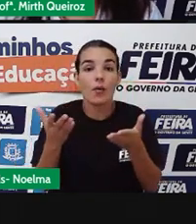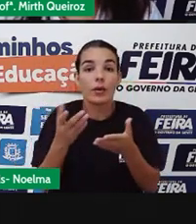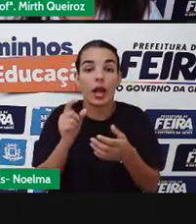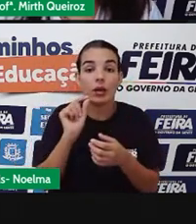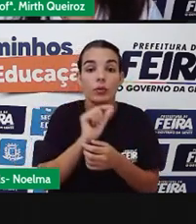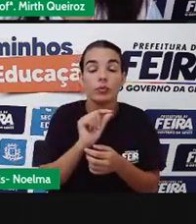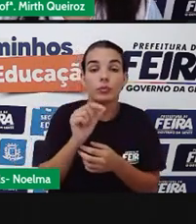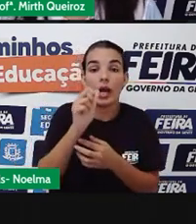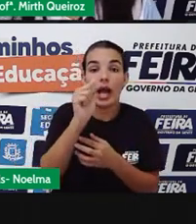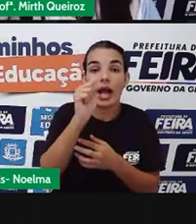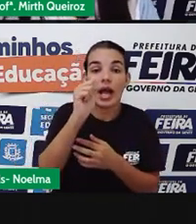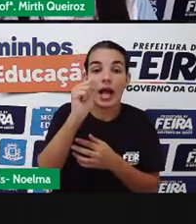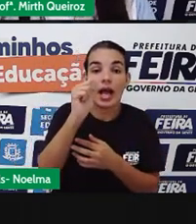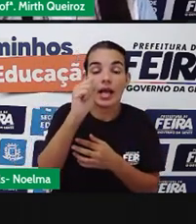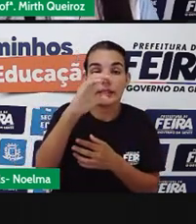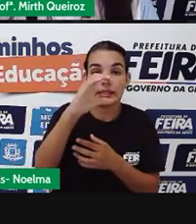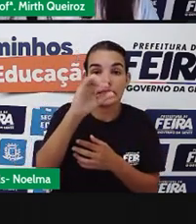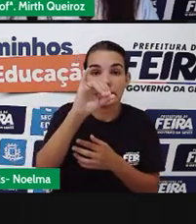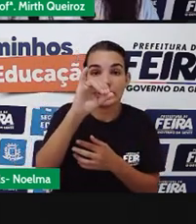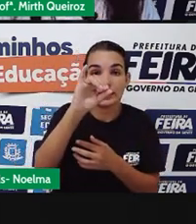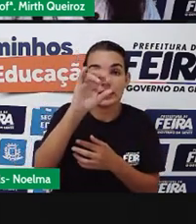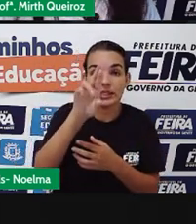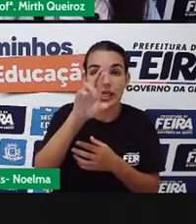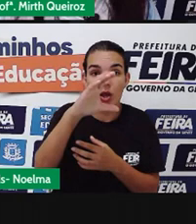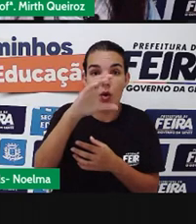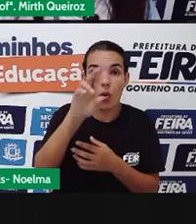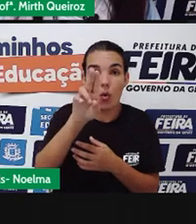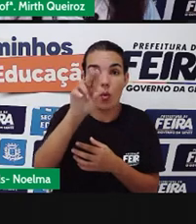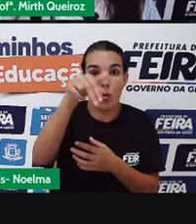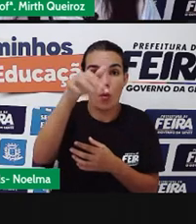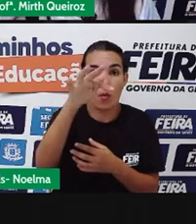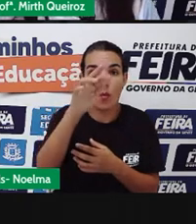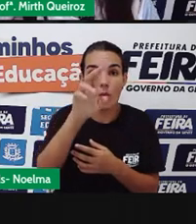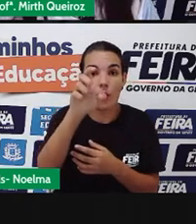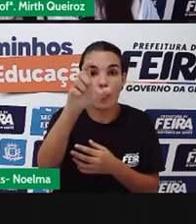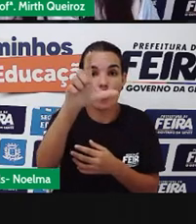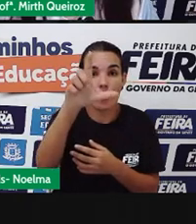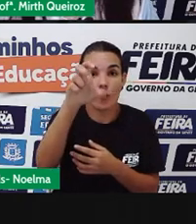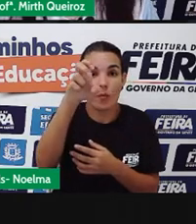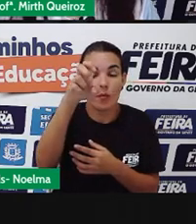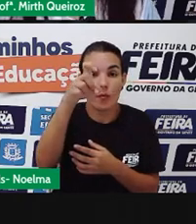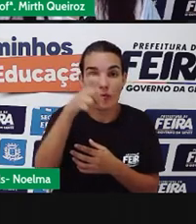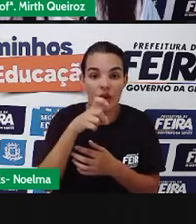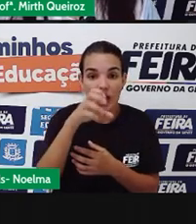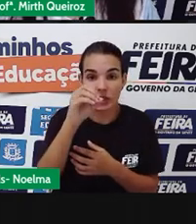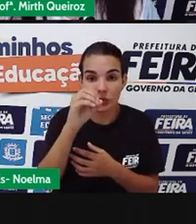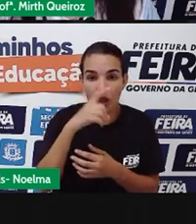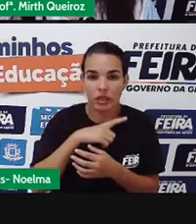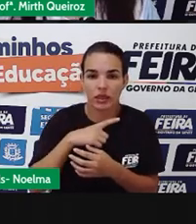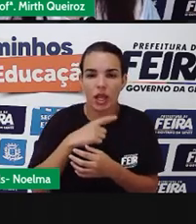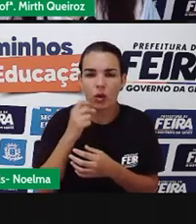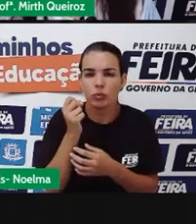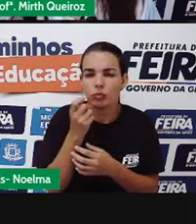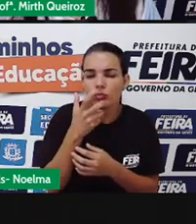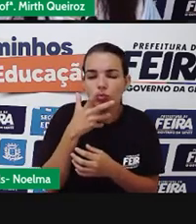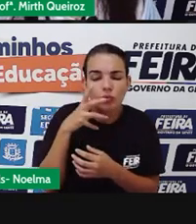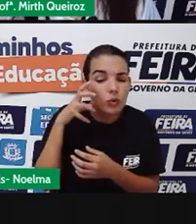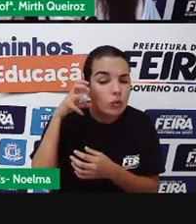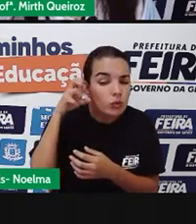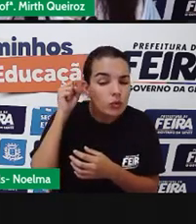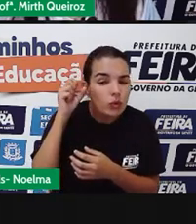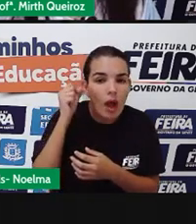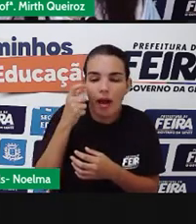usa-se sempre que a vogal tem um som fechado. Qual bubô, bubô. E tio